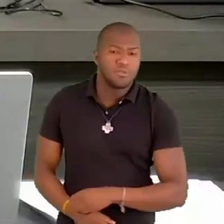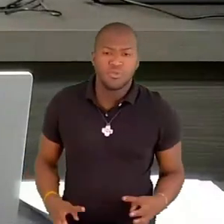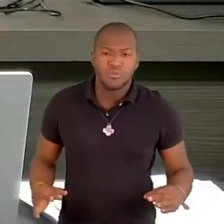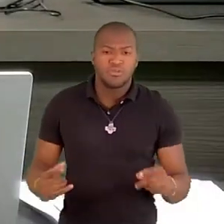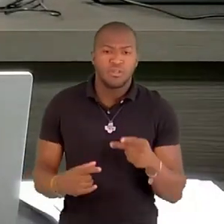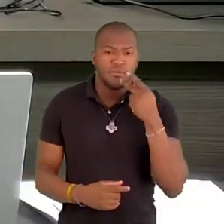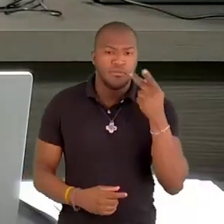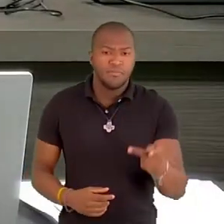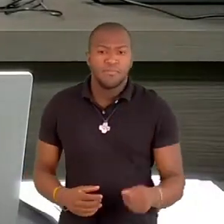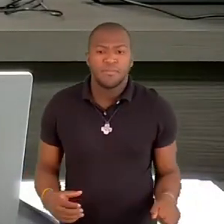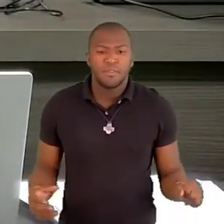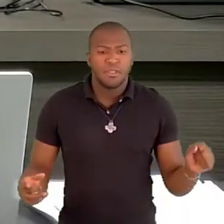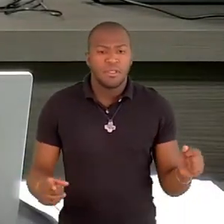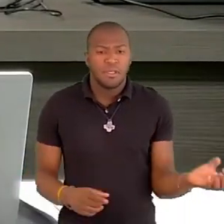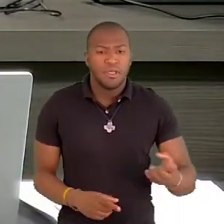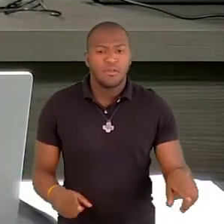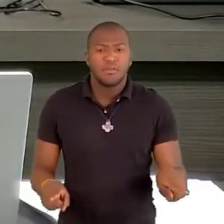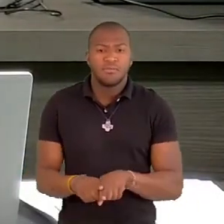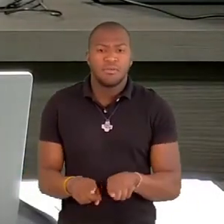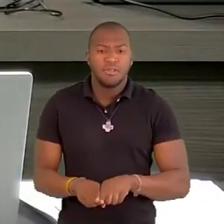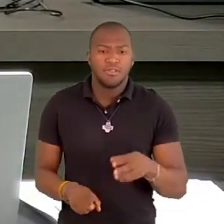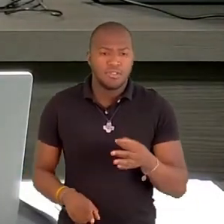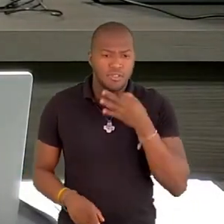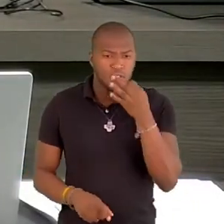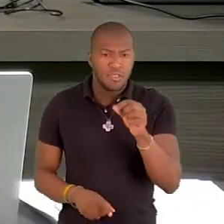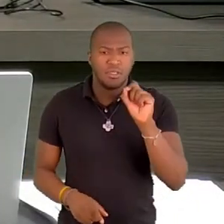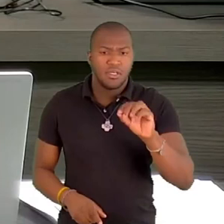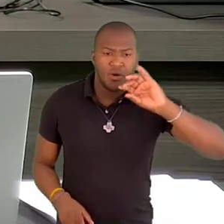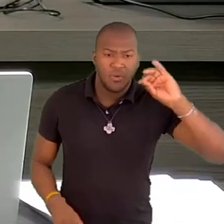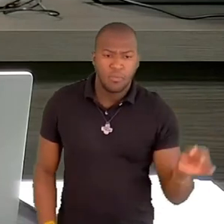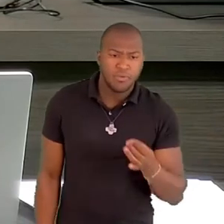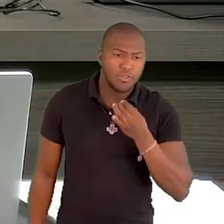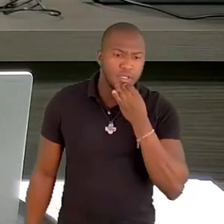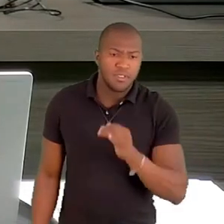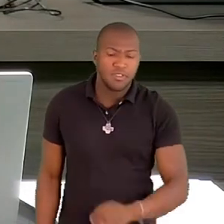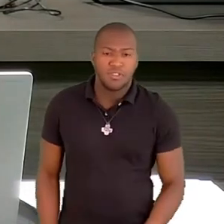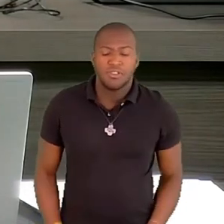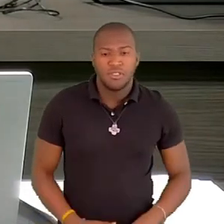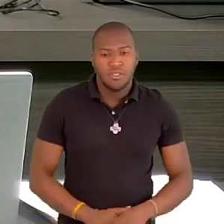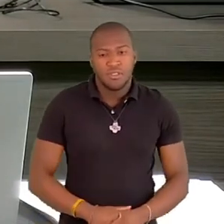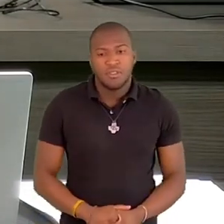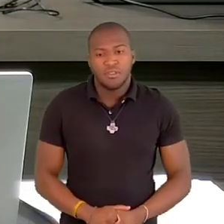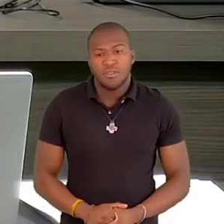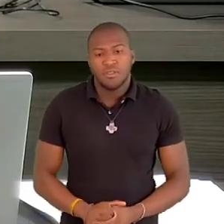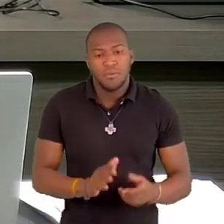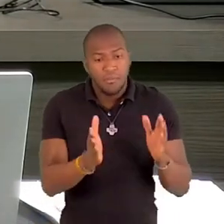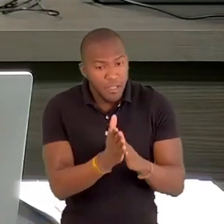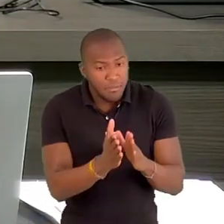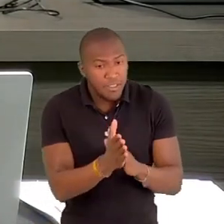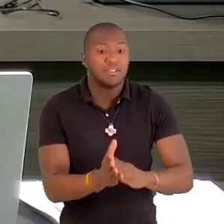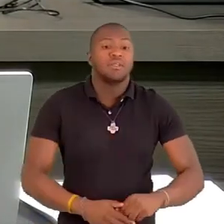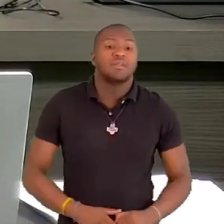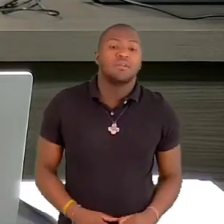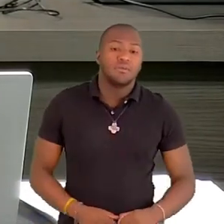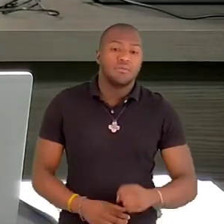10 segundos apenas para dizer de público da oportunidade e da correção da iniciativa de Vossa Excelência,